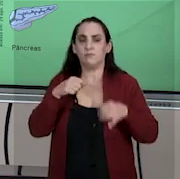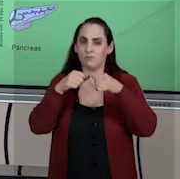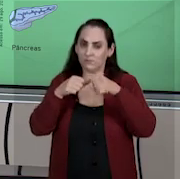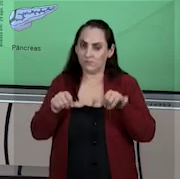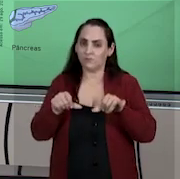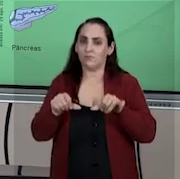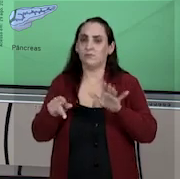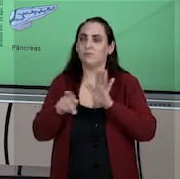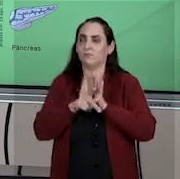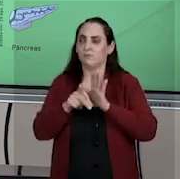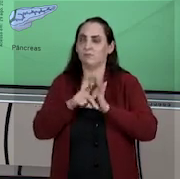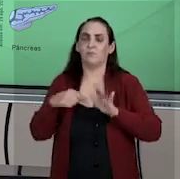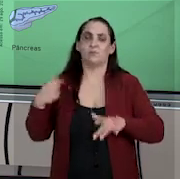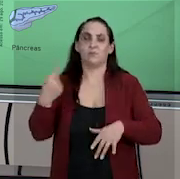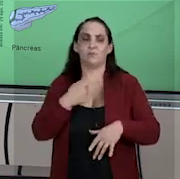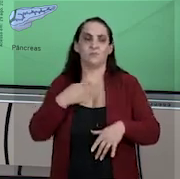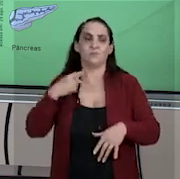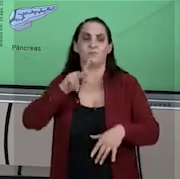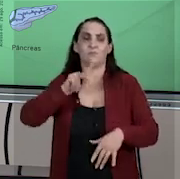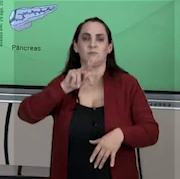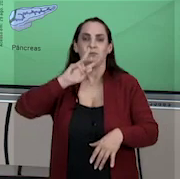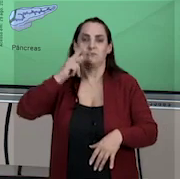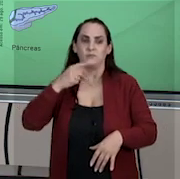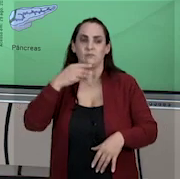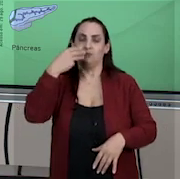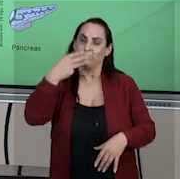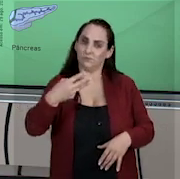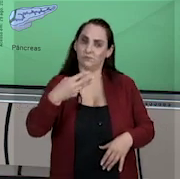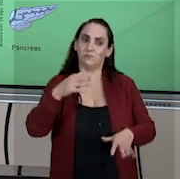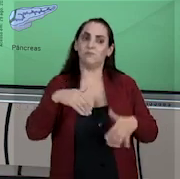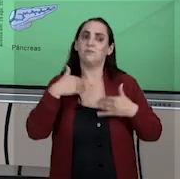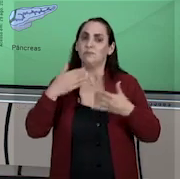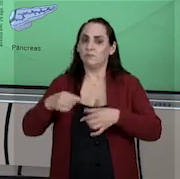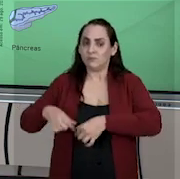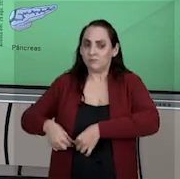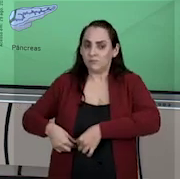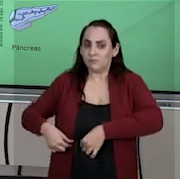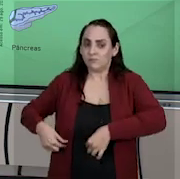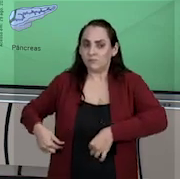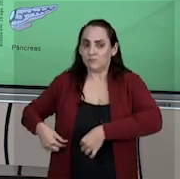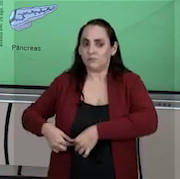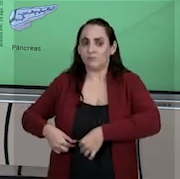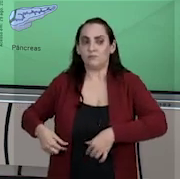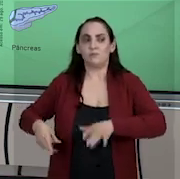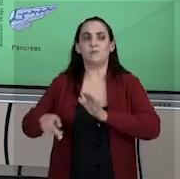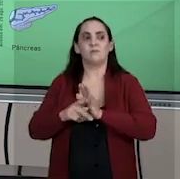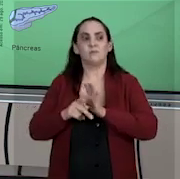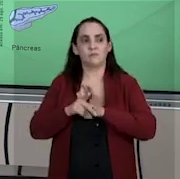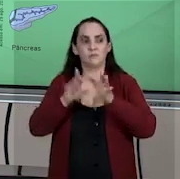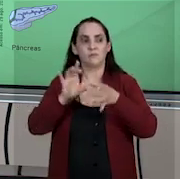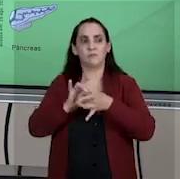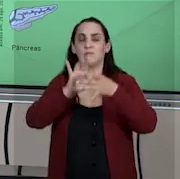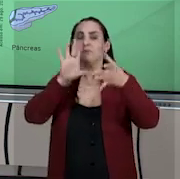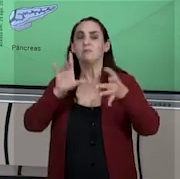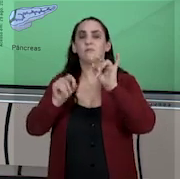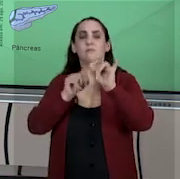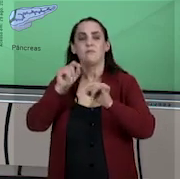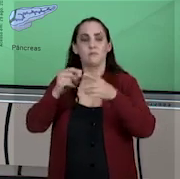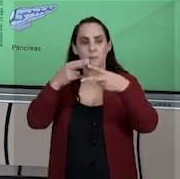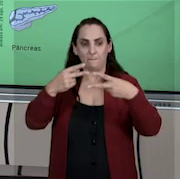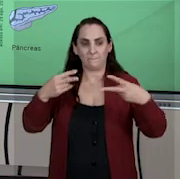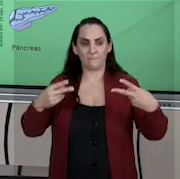muito ácida, em torno de o pH 3. Então o pâncreas produz uma substância que